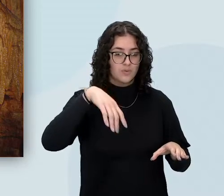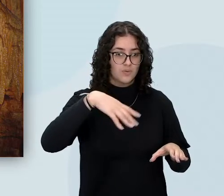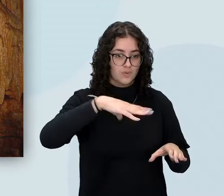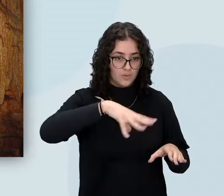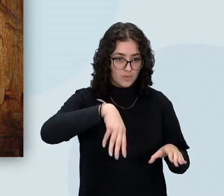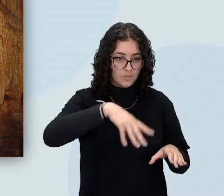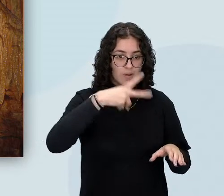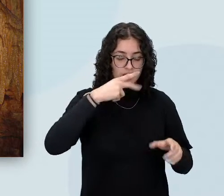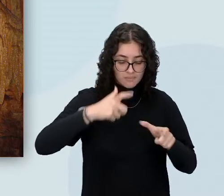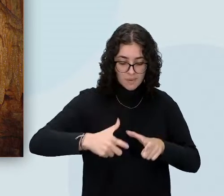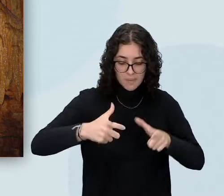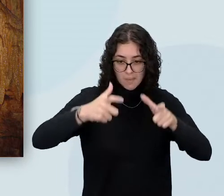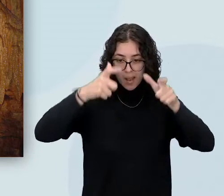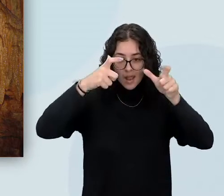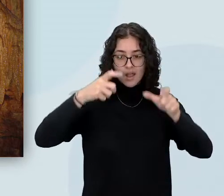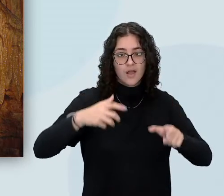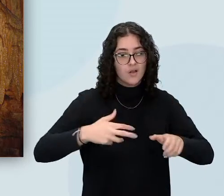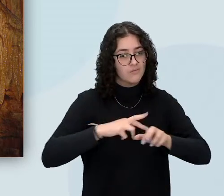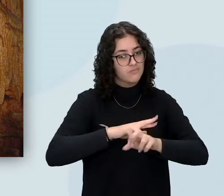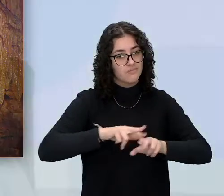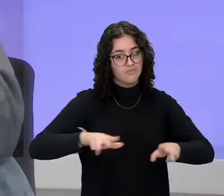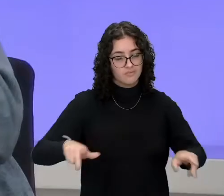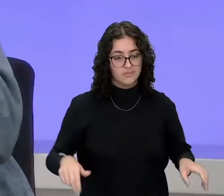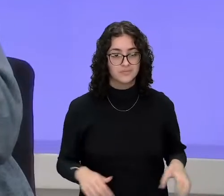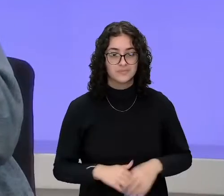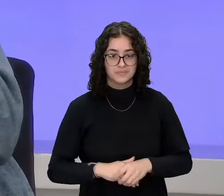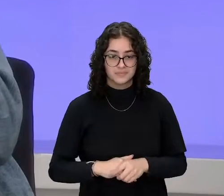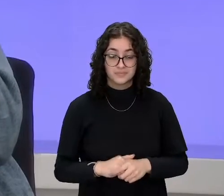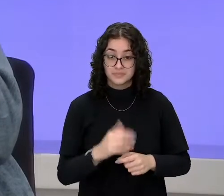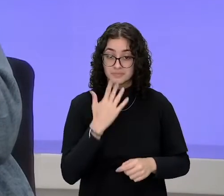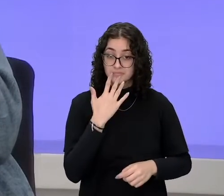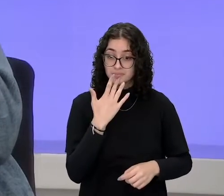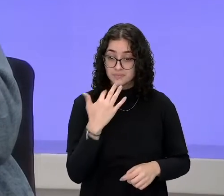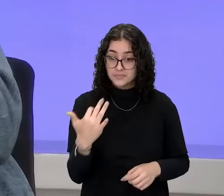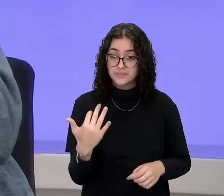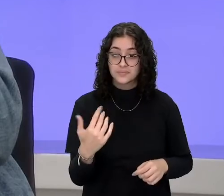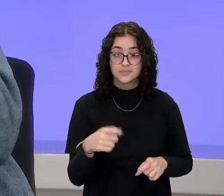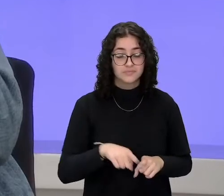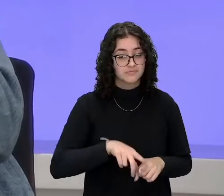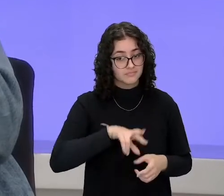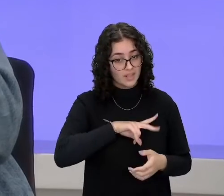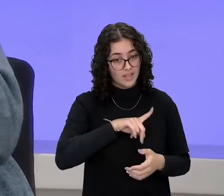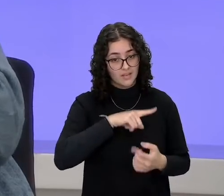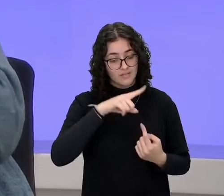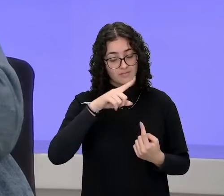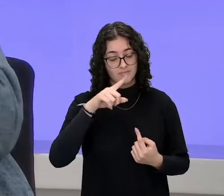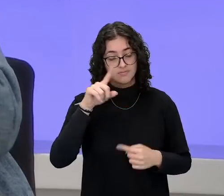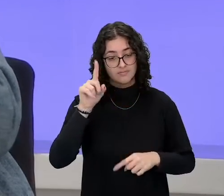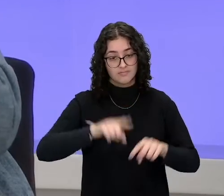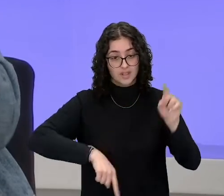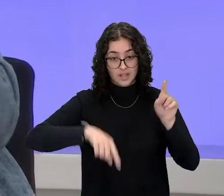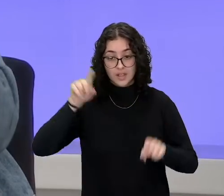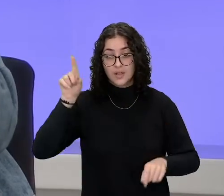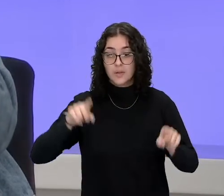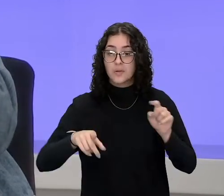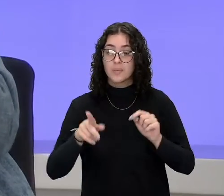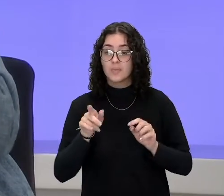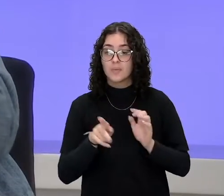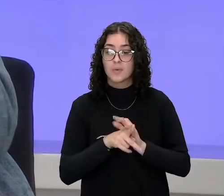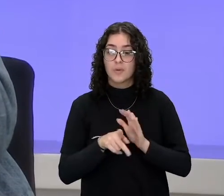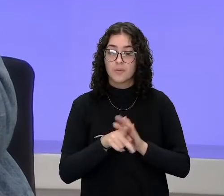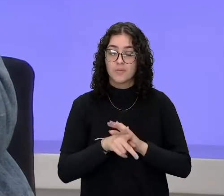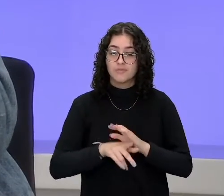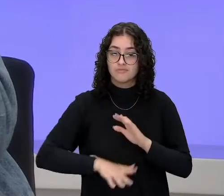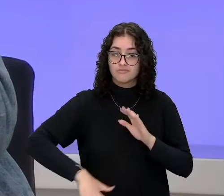de pratos e outras formações. As colorações também vão variar, por exemplo, da quantidade de solo que